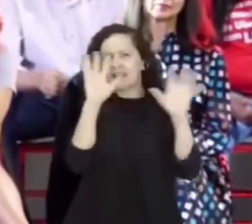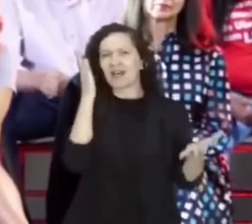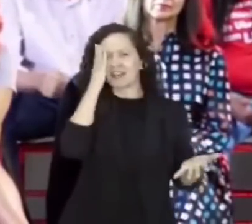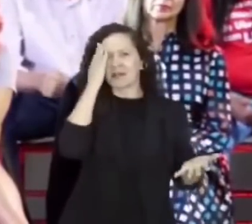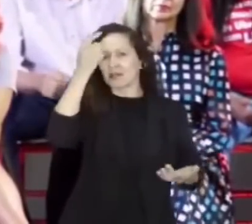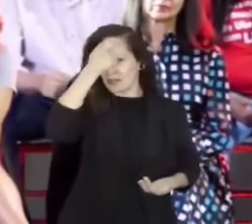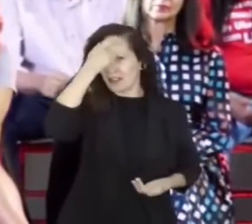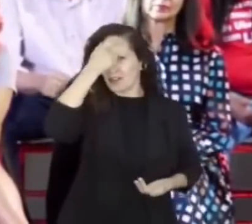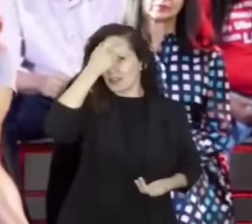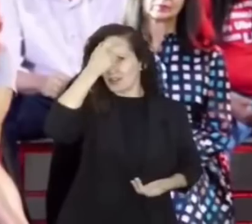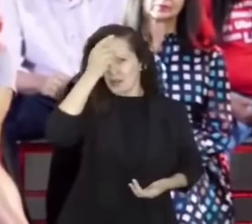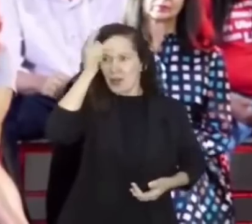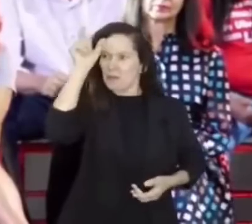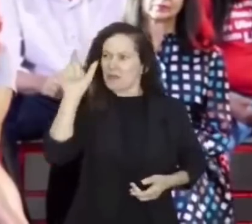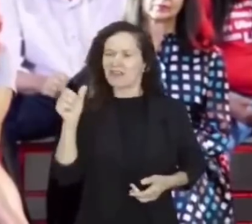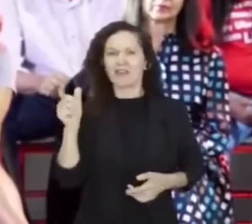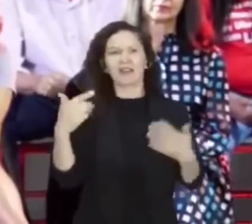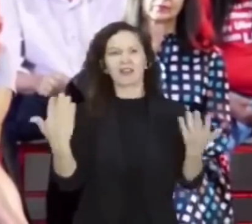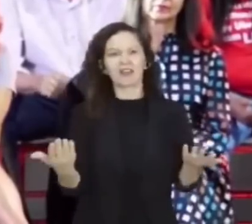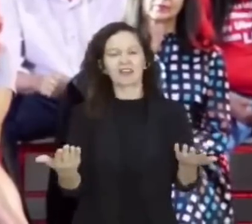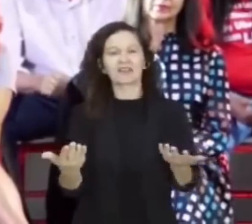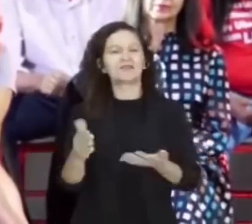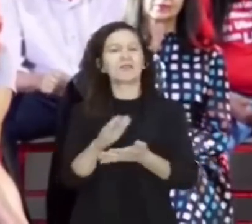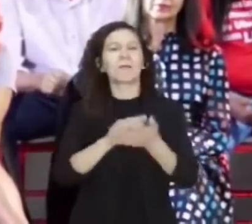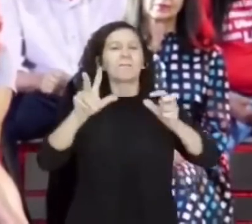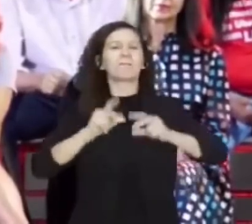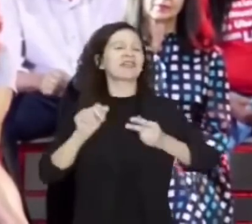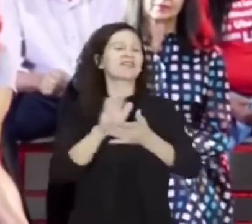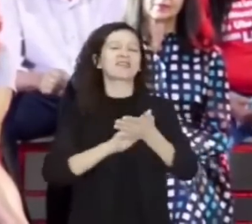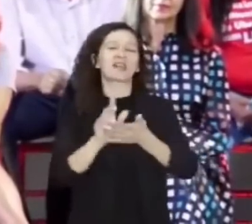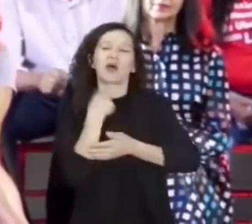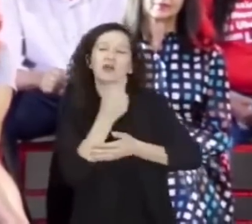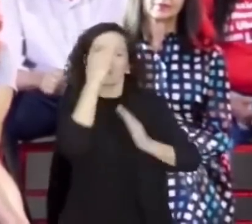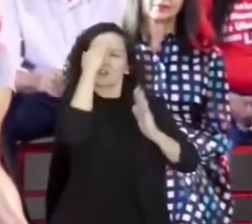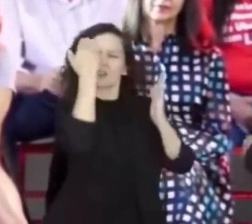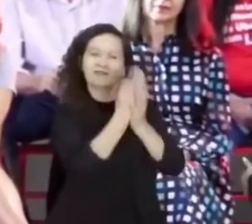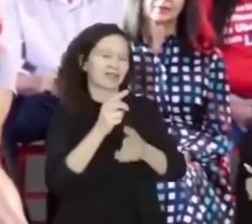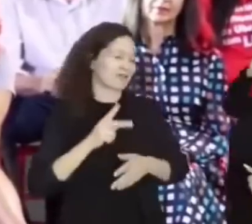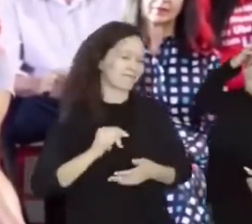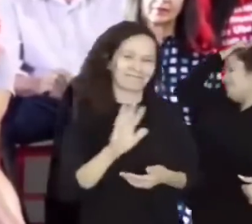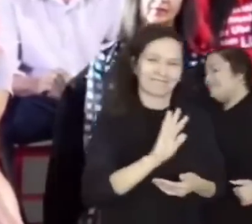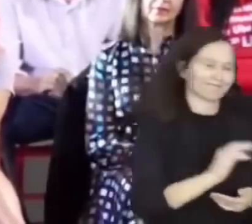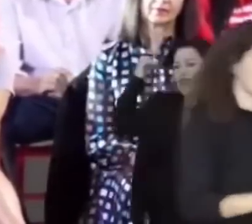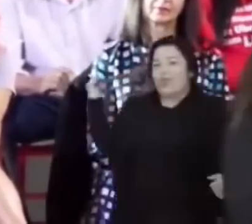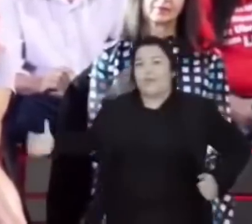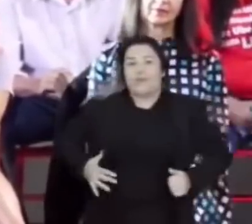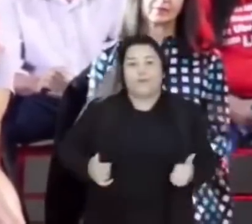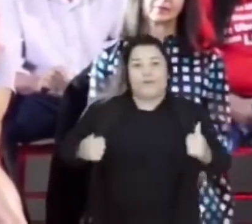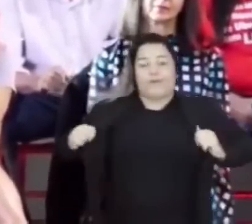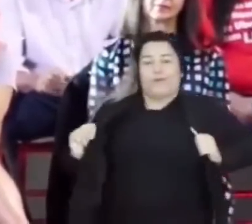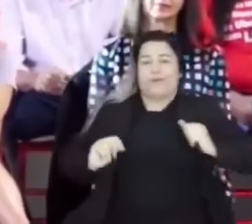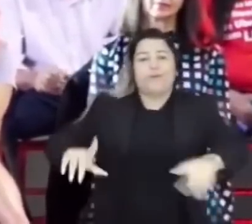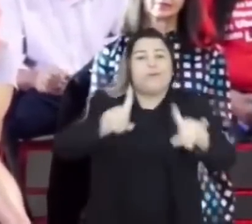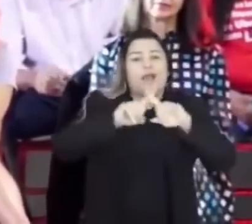cidadão desse não merece o nosso respeito. Mas nós não vamos tratá-los como